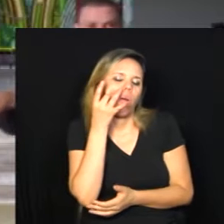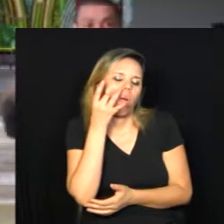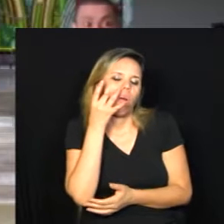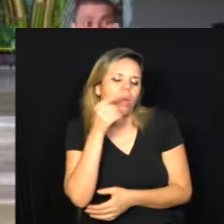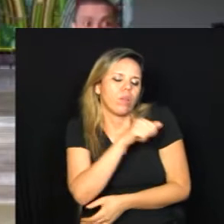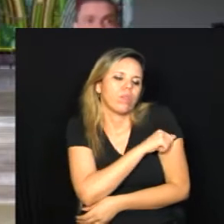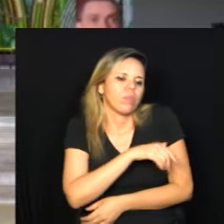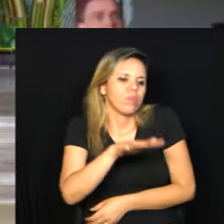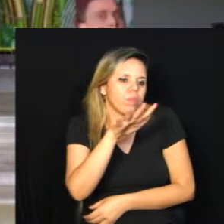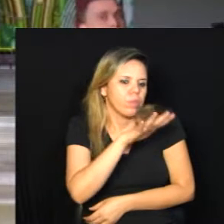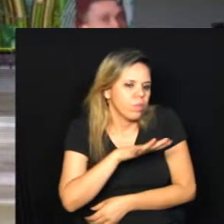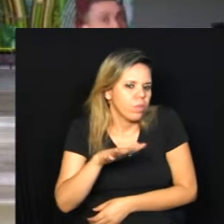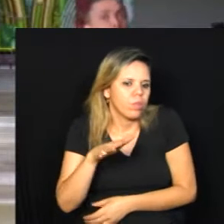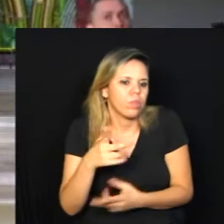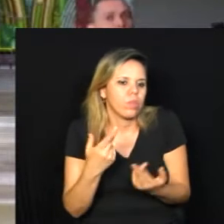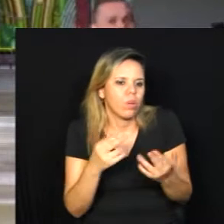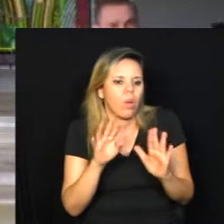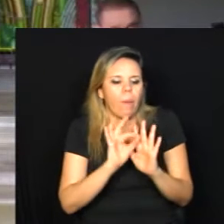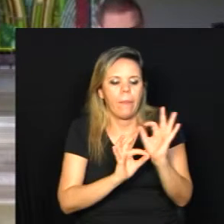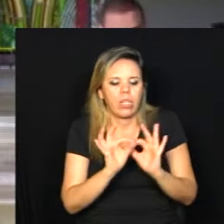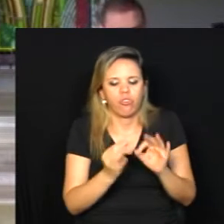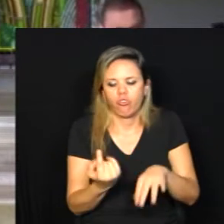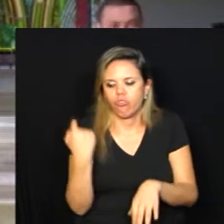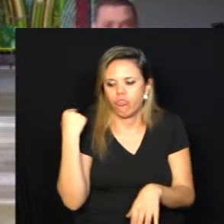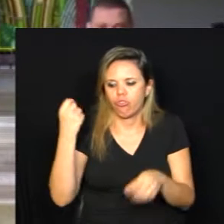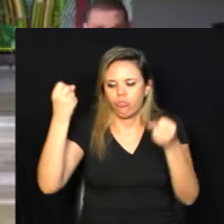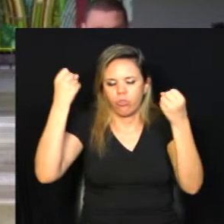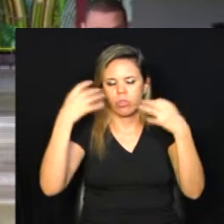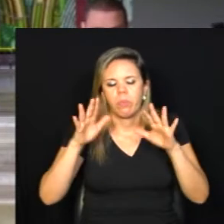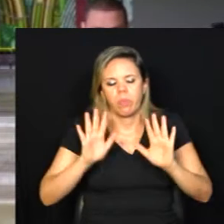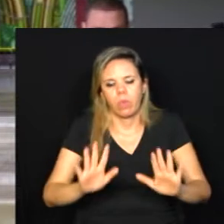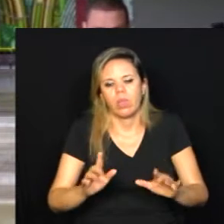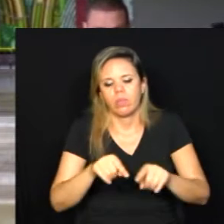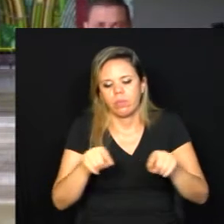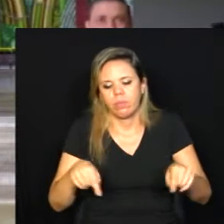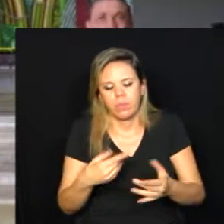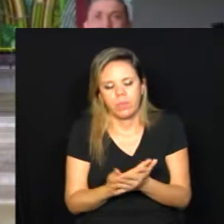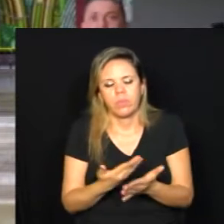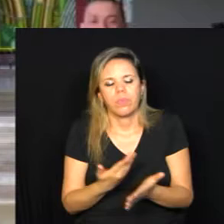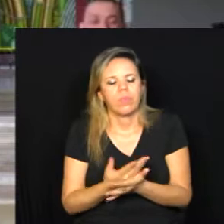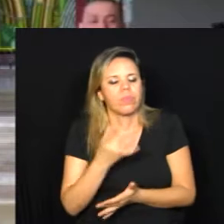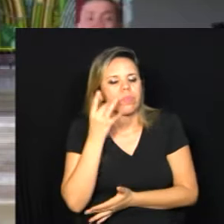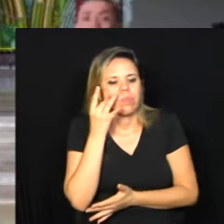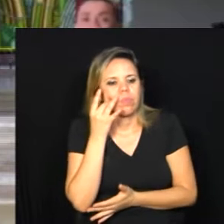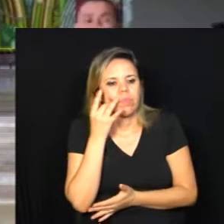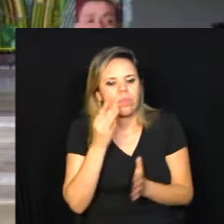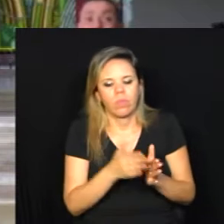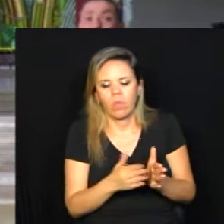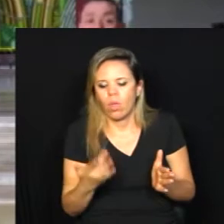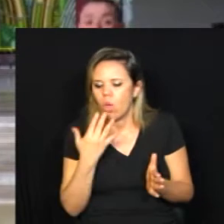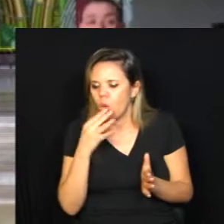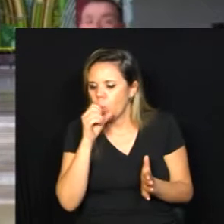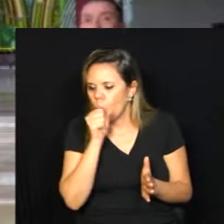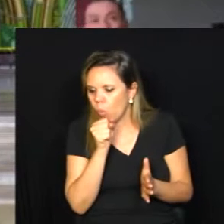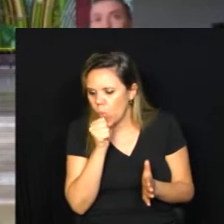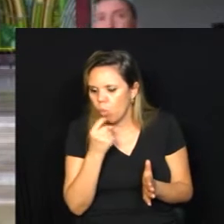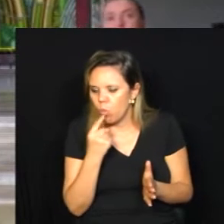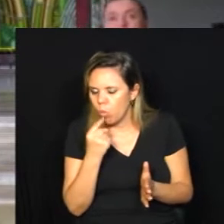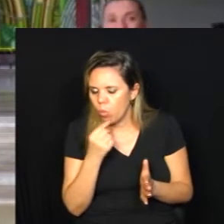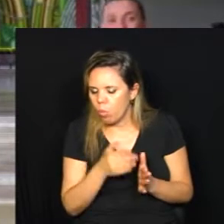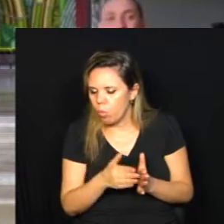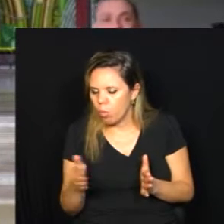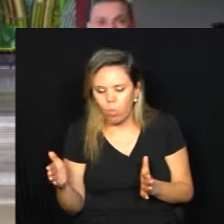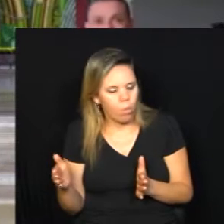dos alunos, conforme estava planejado anteriormente, em sala de aula, nas fases laranja e